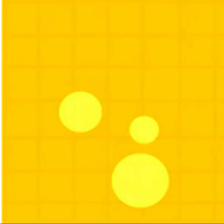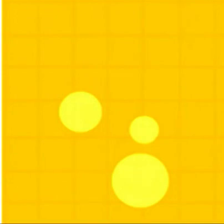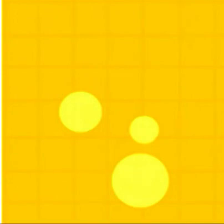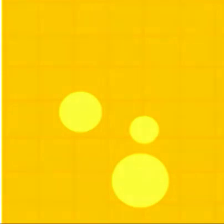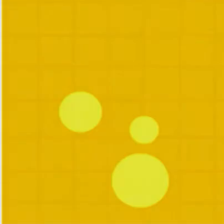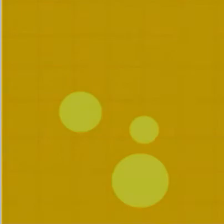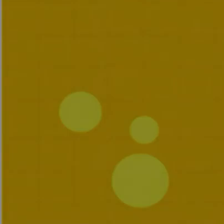E aí